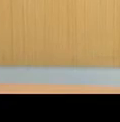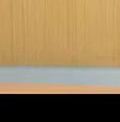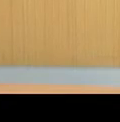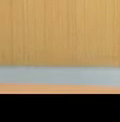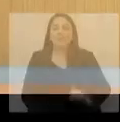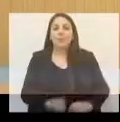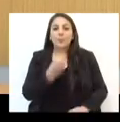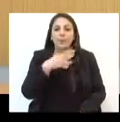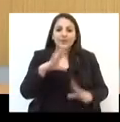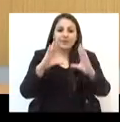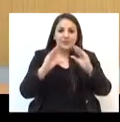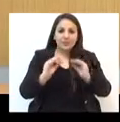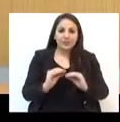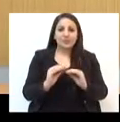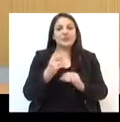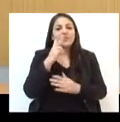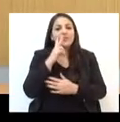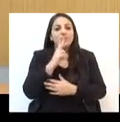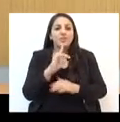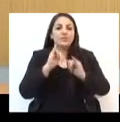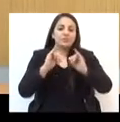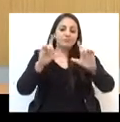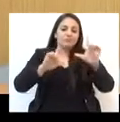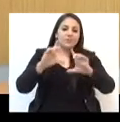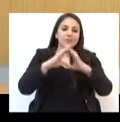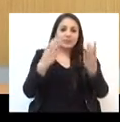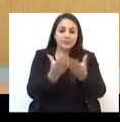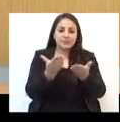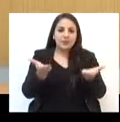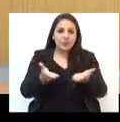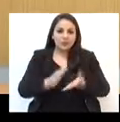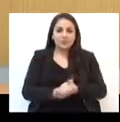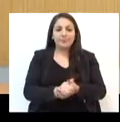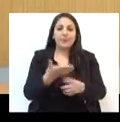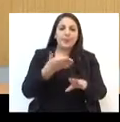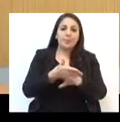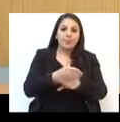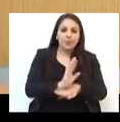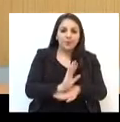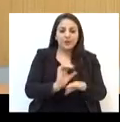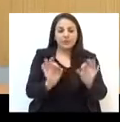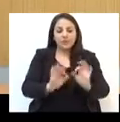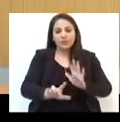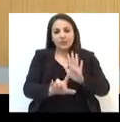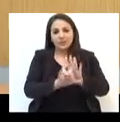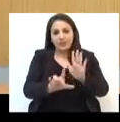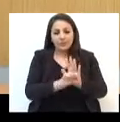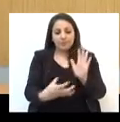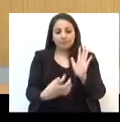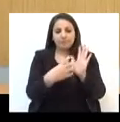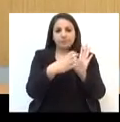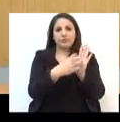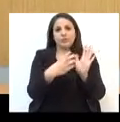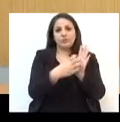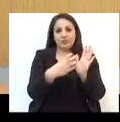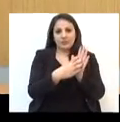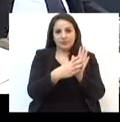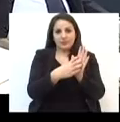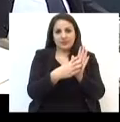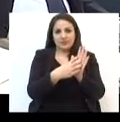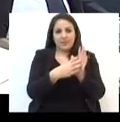Boa noite. Veja no Jornal da Câmara de hoje. Aprovado o projeto de lei para padronizar os abrigos de